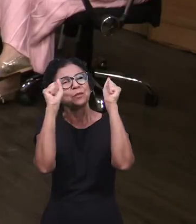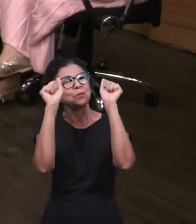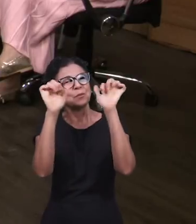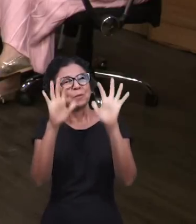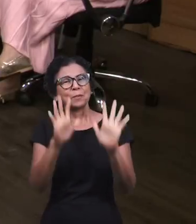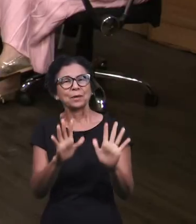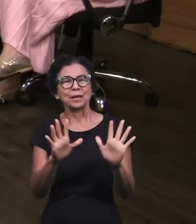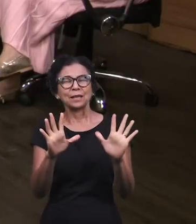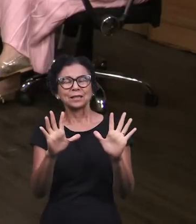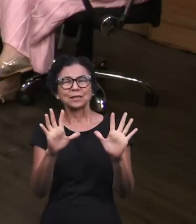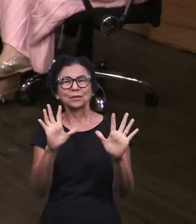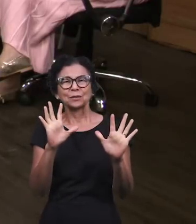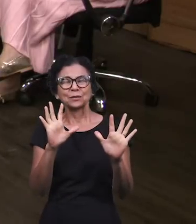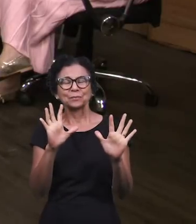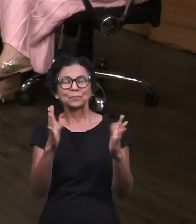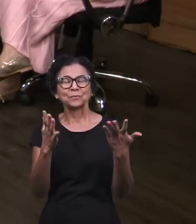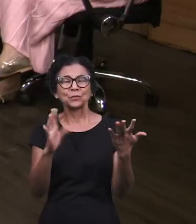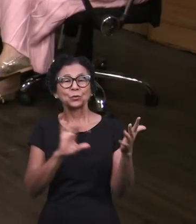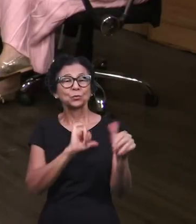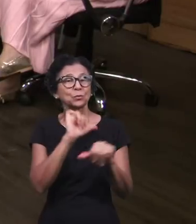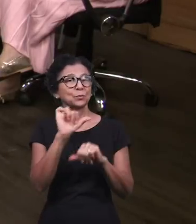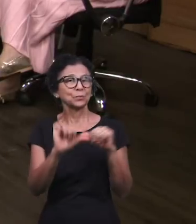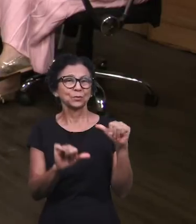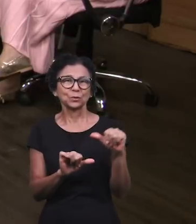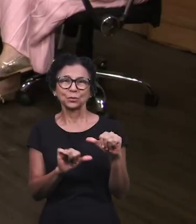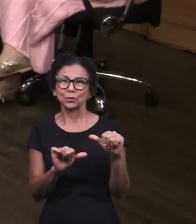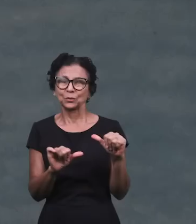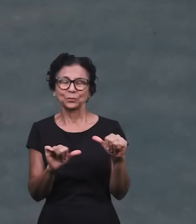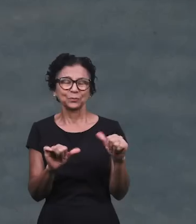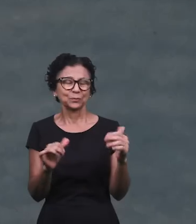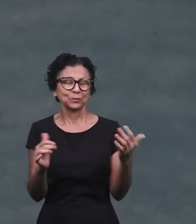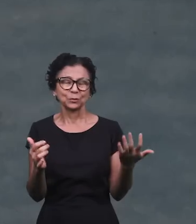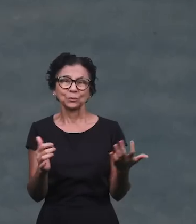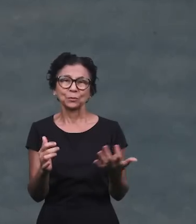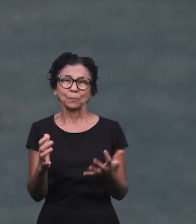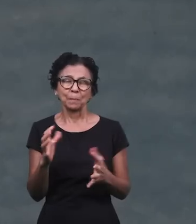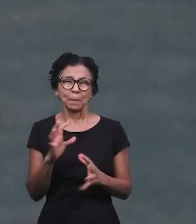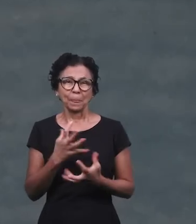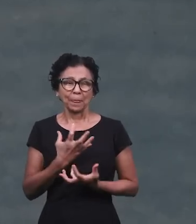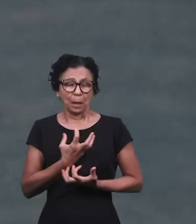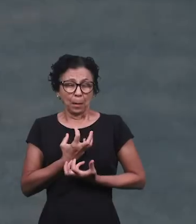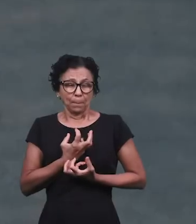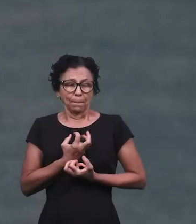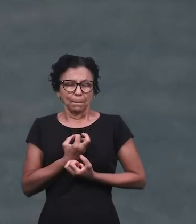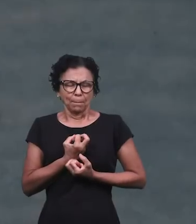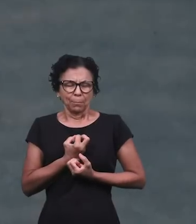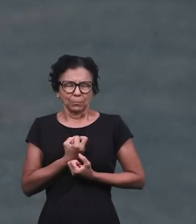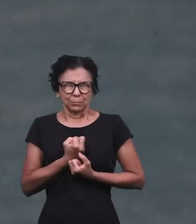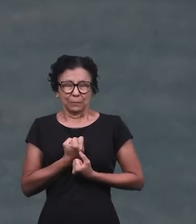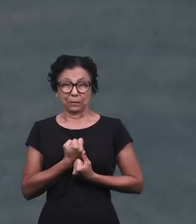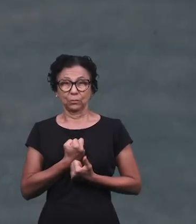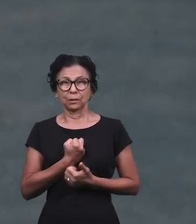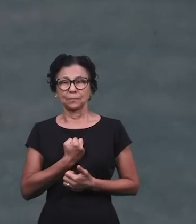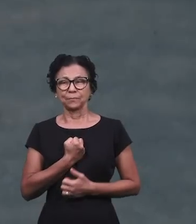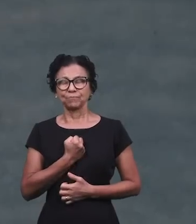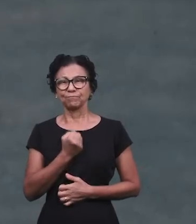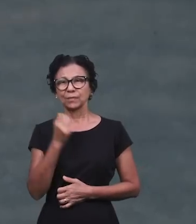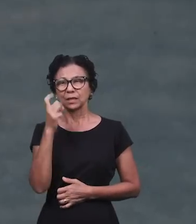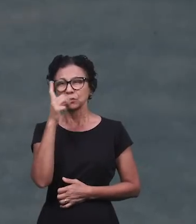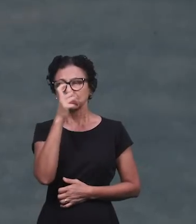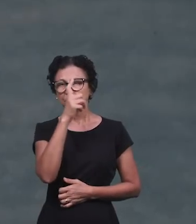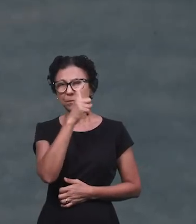a mágoa, ela muitas vezes é mais difícil e mais importante de